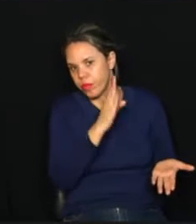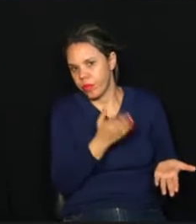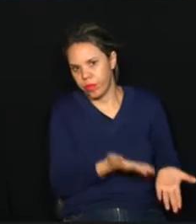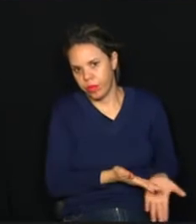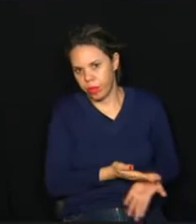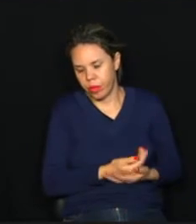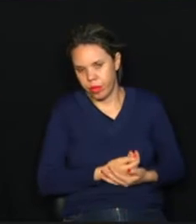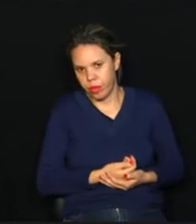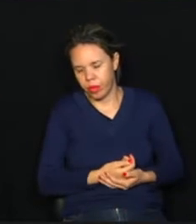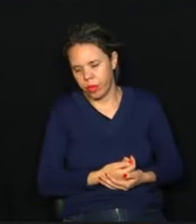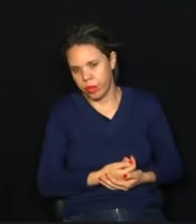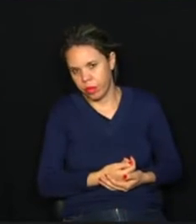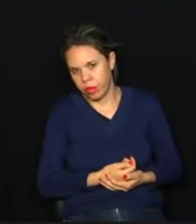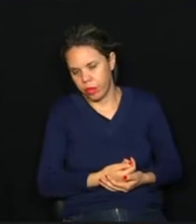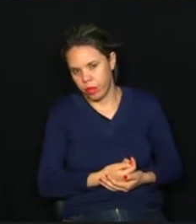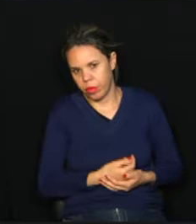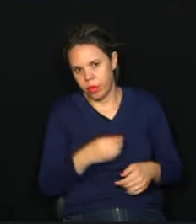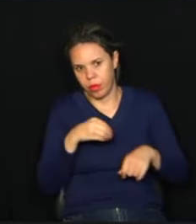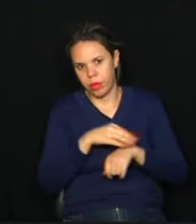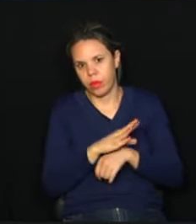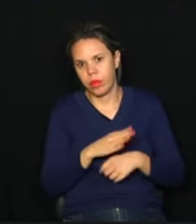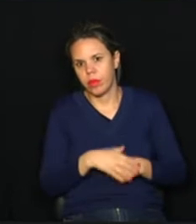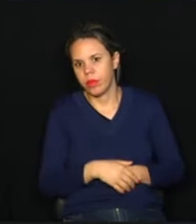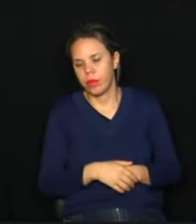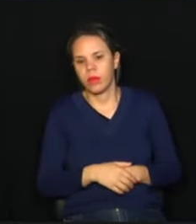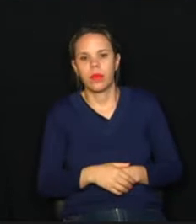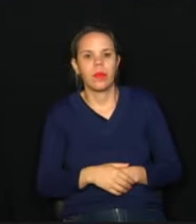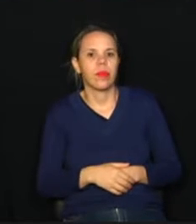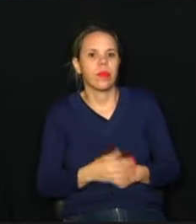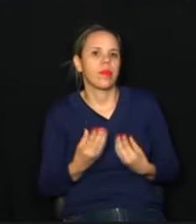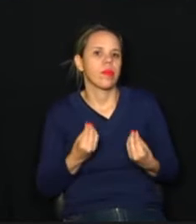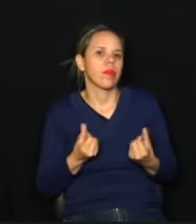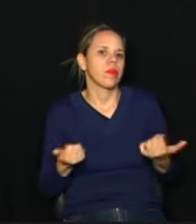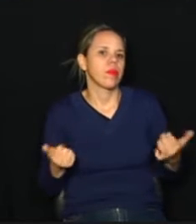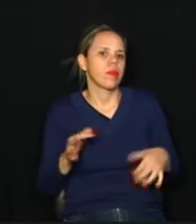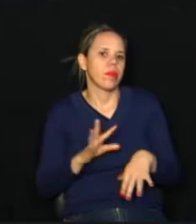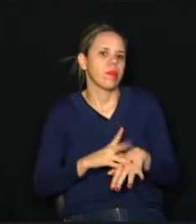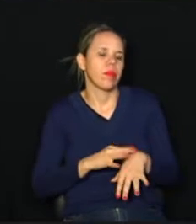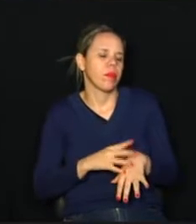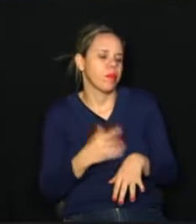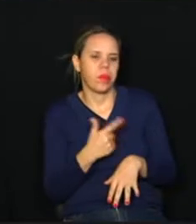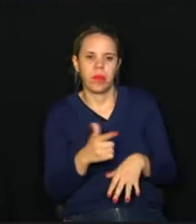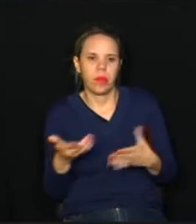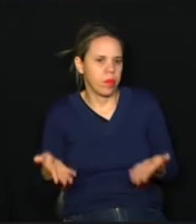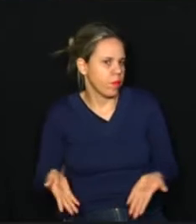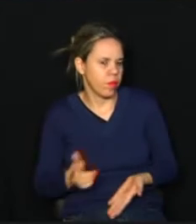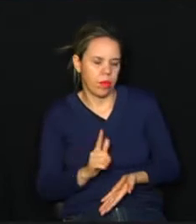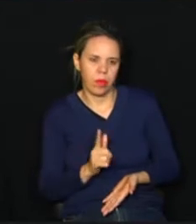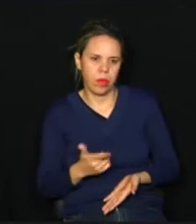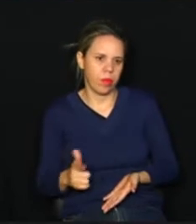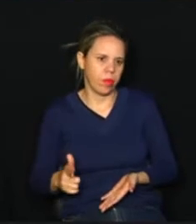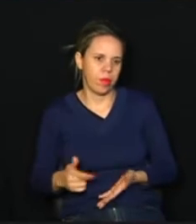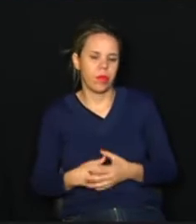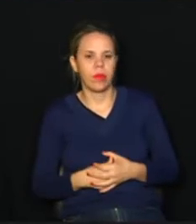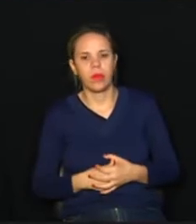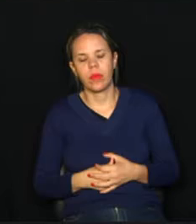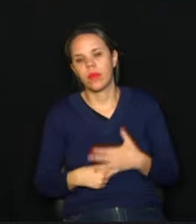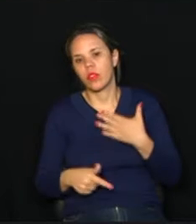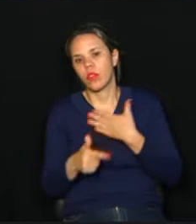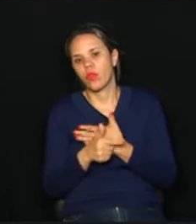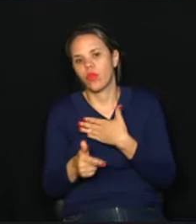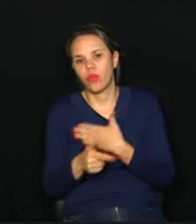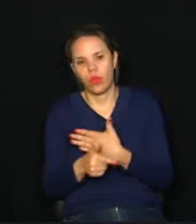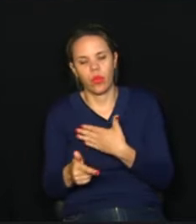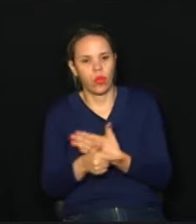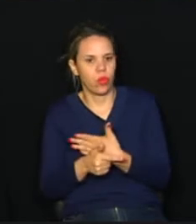né? Você está trazendo sensibilidade a doenças que nós não temos aqui. Então, o papel